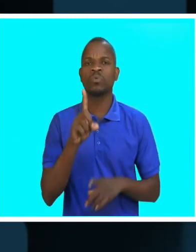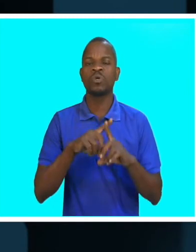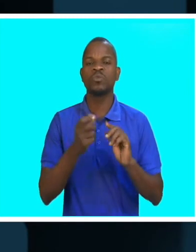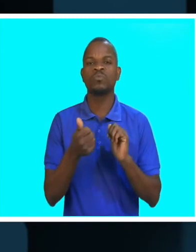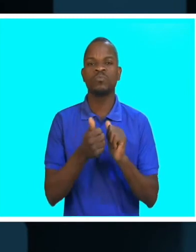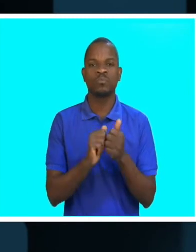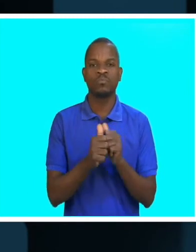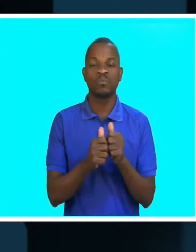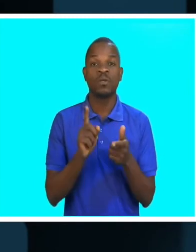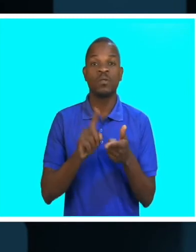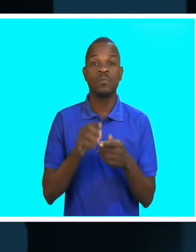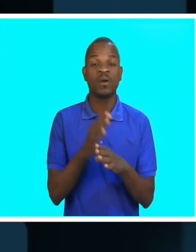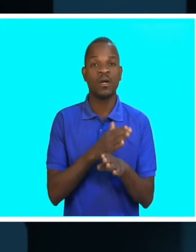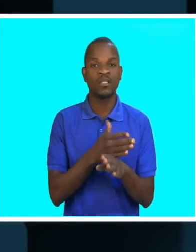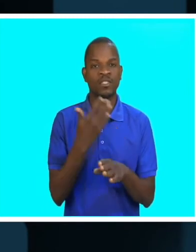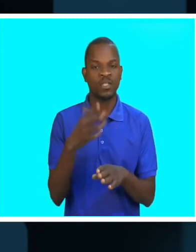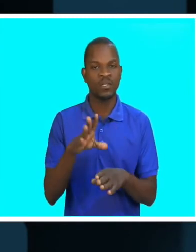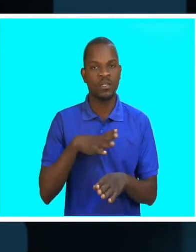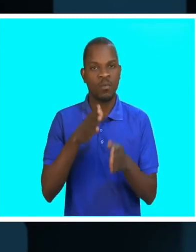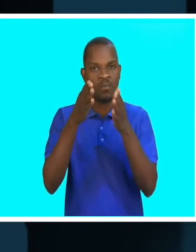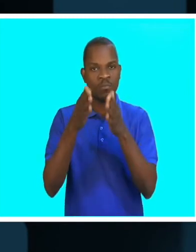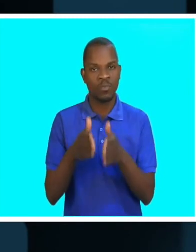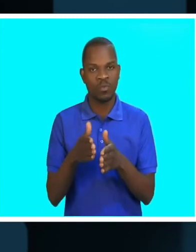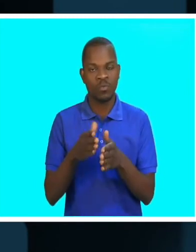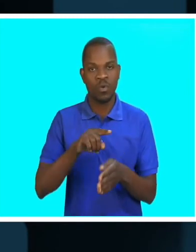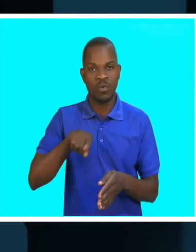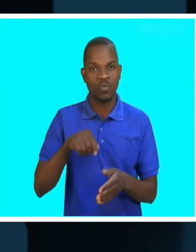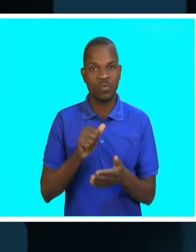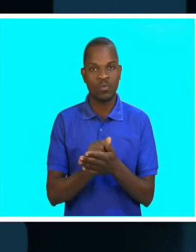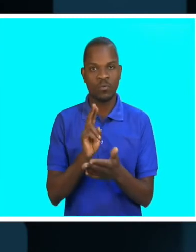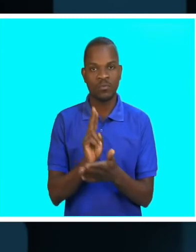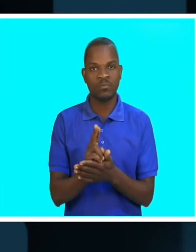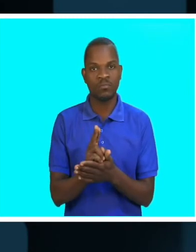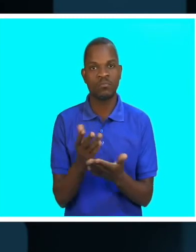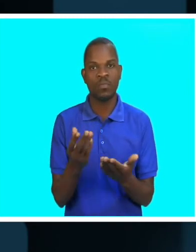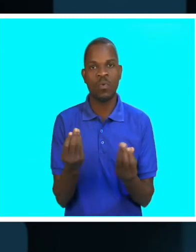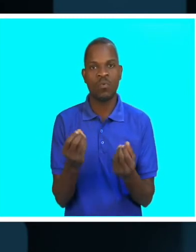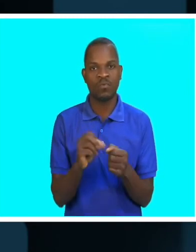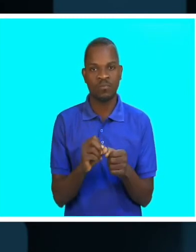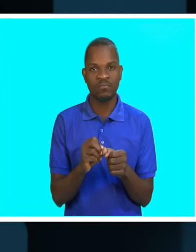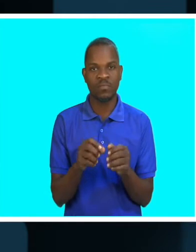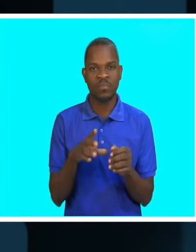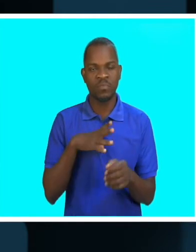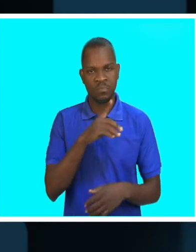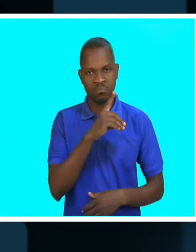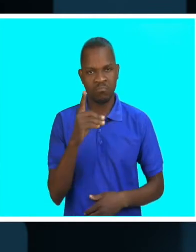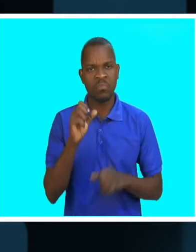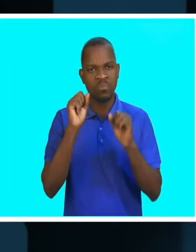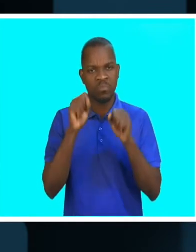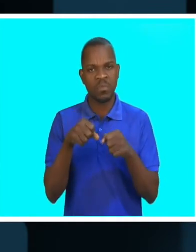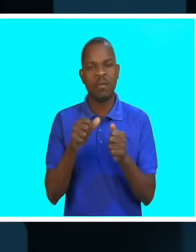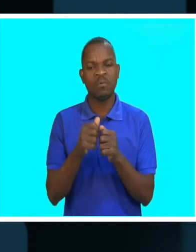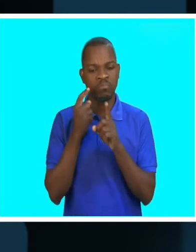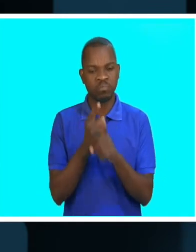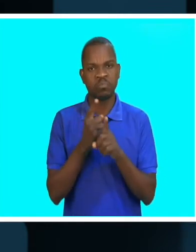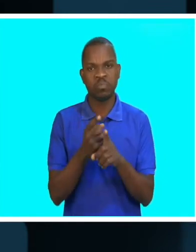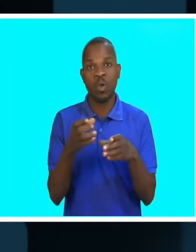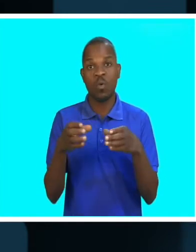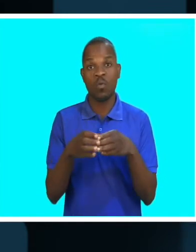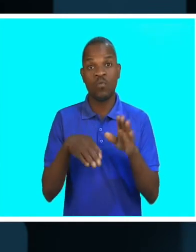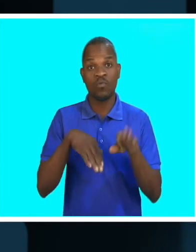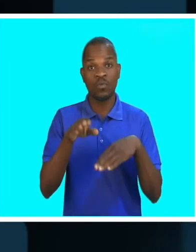nosso aluno que tinha deficiência e fazia parte da equipa do futebol da escola e fazia parte